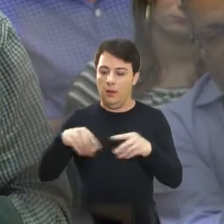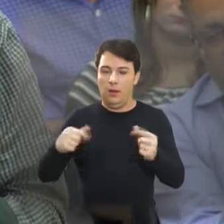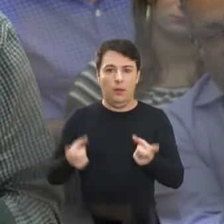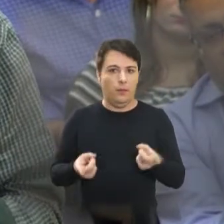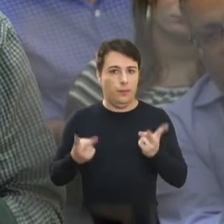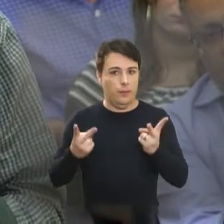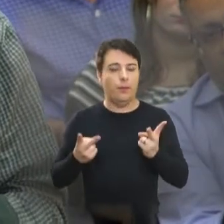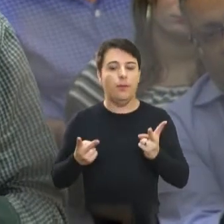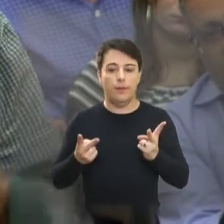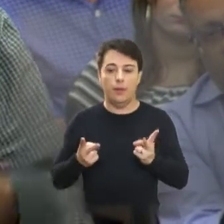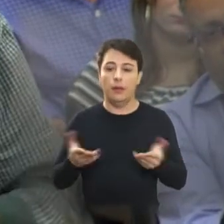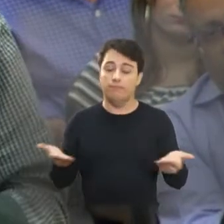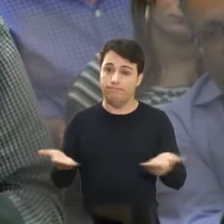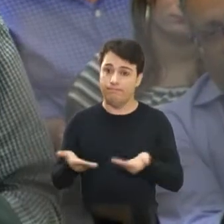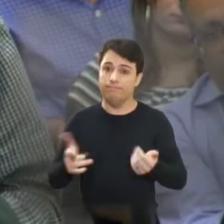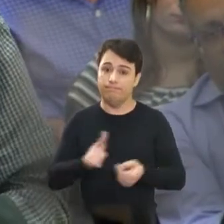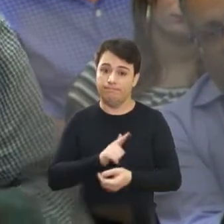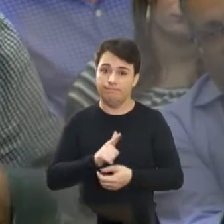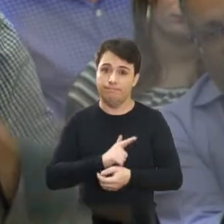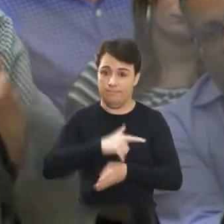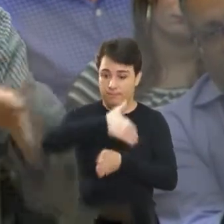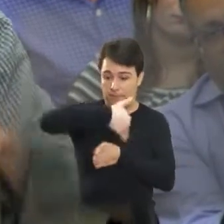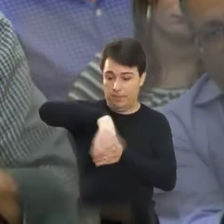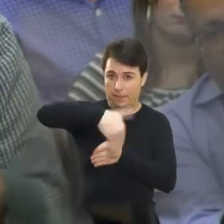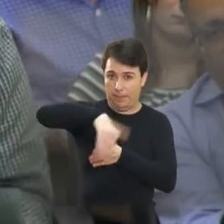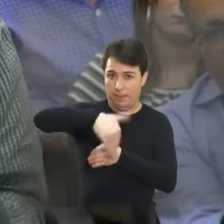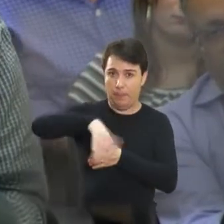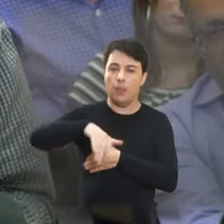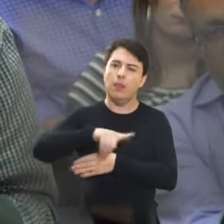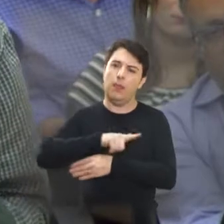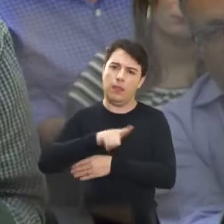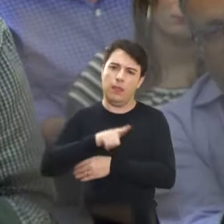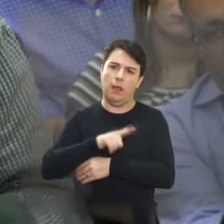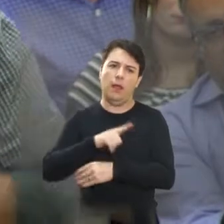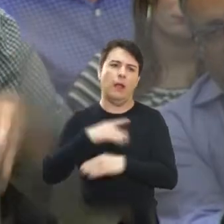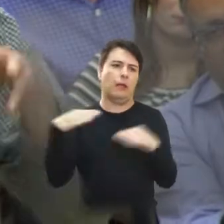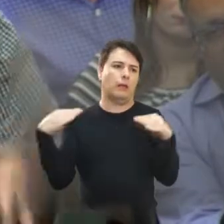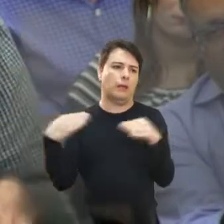uma via, e não só a via, né? A gente tem gargalos de trânsito,